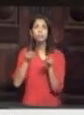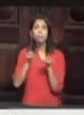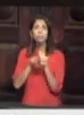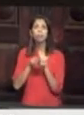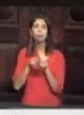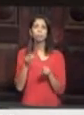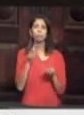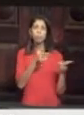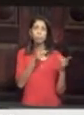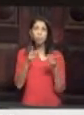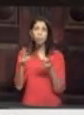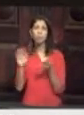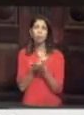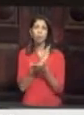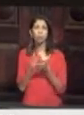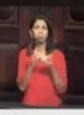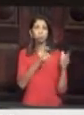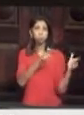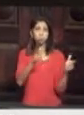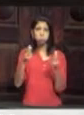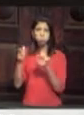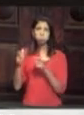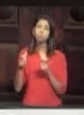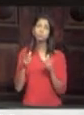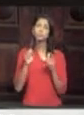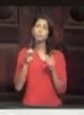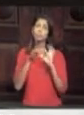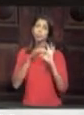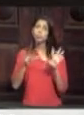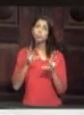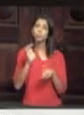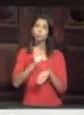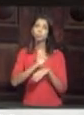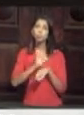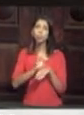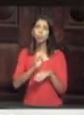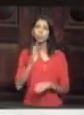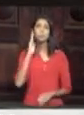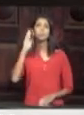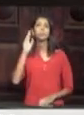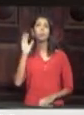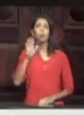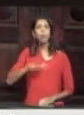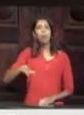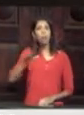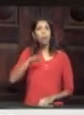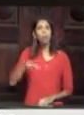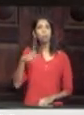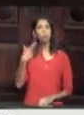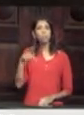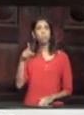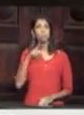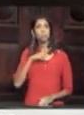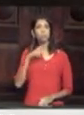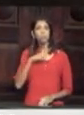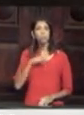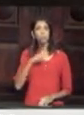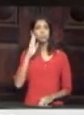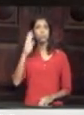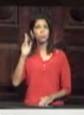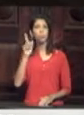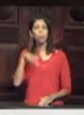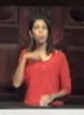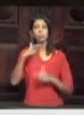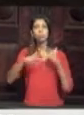em setores e em momentos que isso liberava o Estado para priorizar as áreas de sua função, que é a prestação